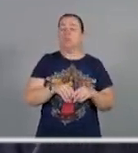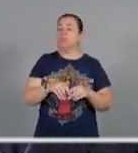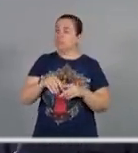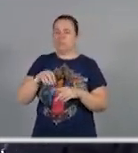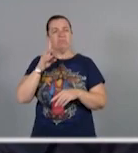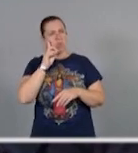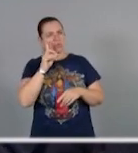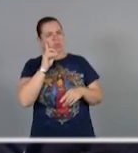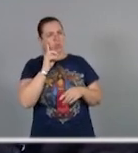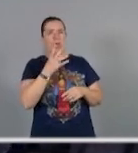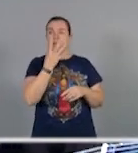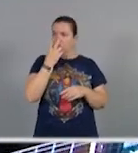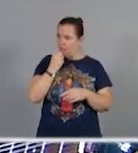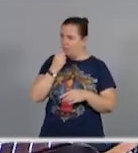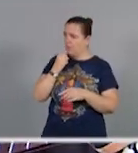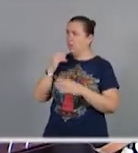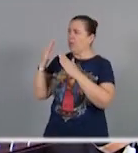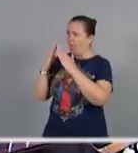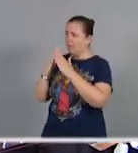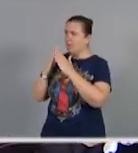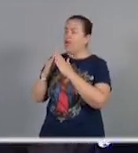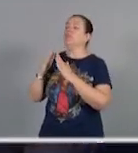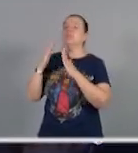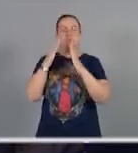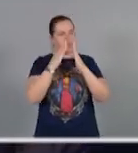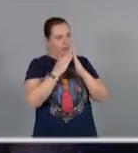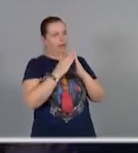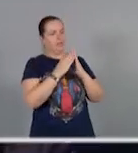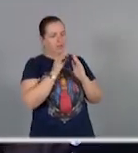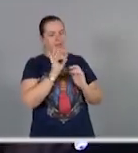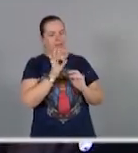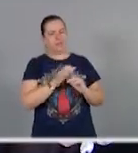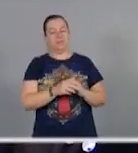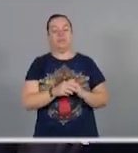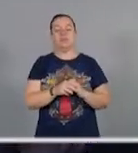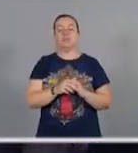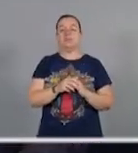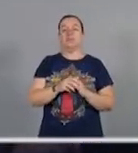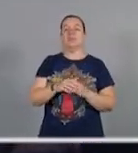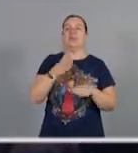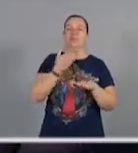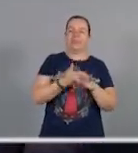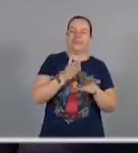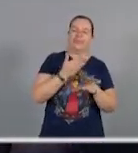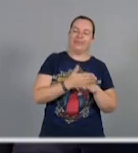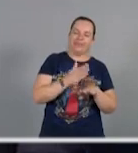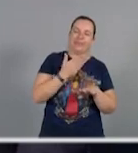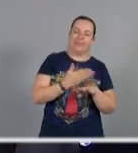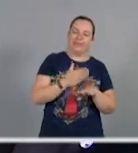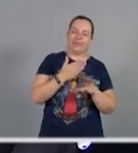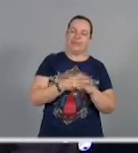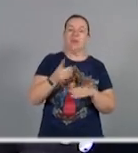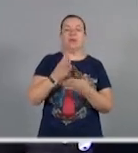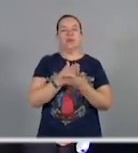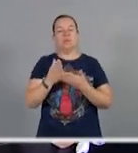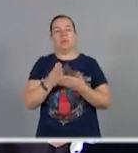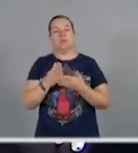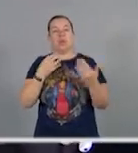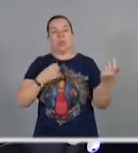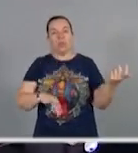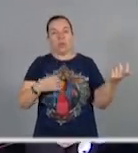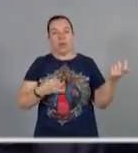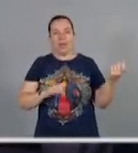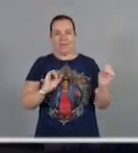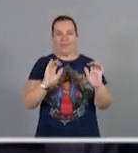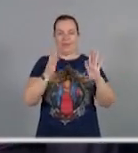Sério? Sim. Em casa? Sim, em casa. Aí ele treina. Ele vai começar a tocar. E quando a